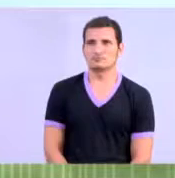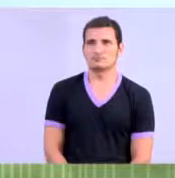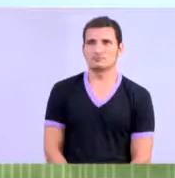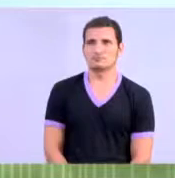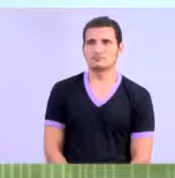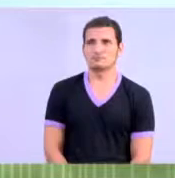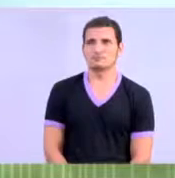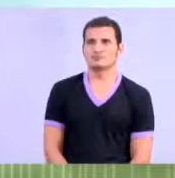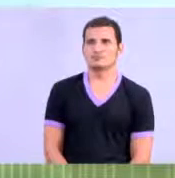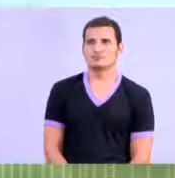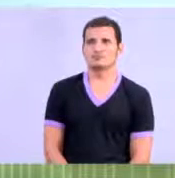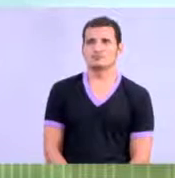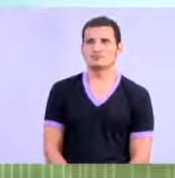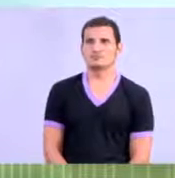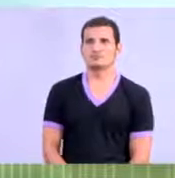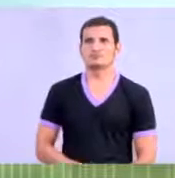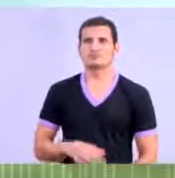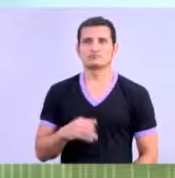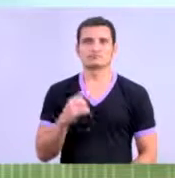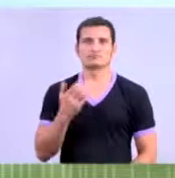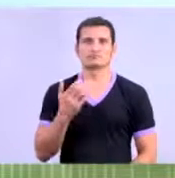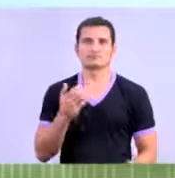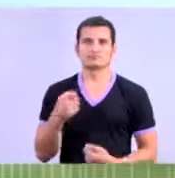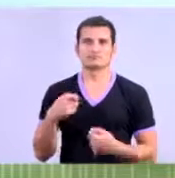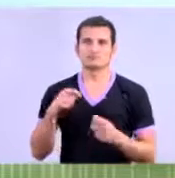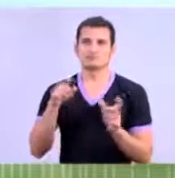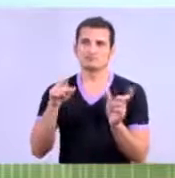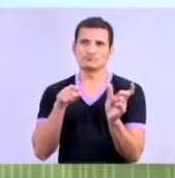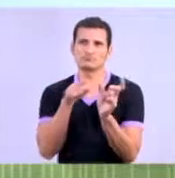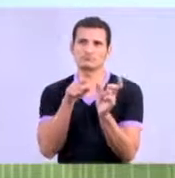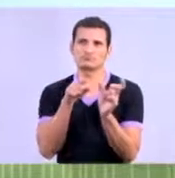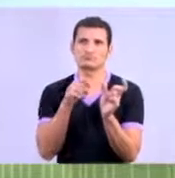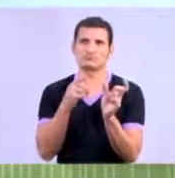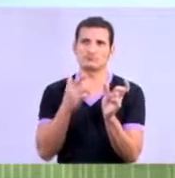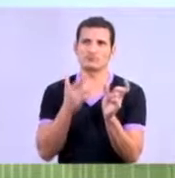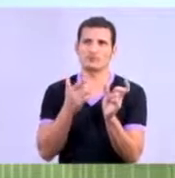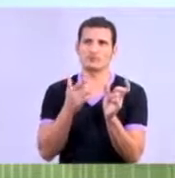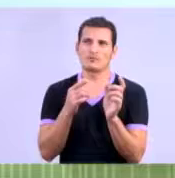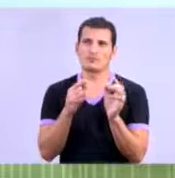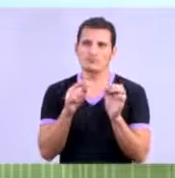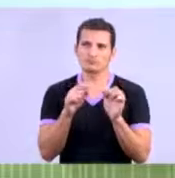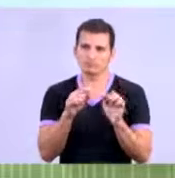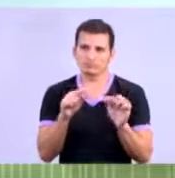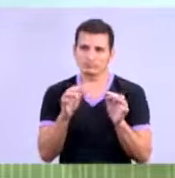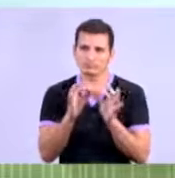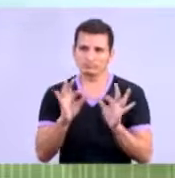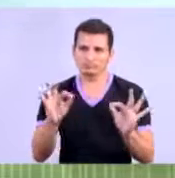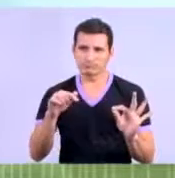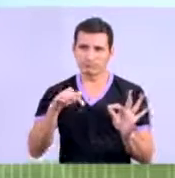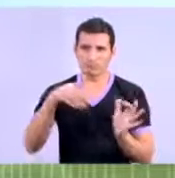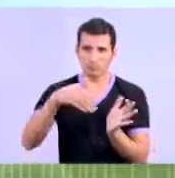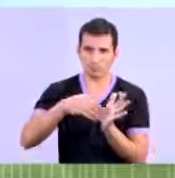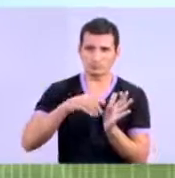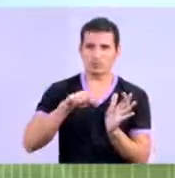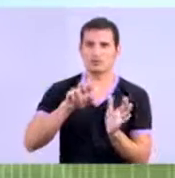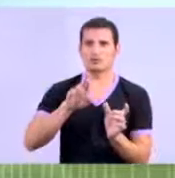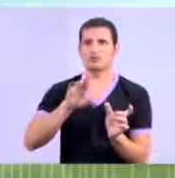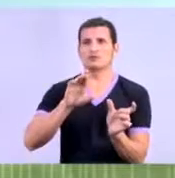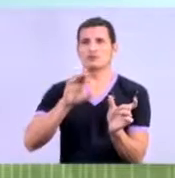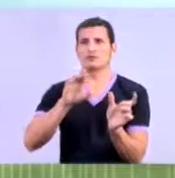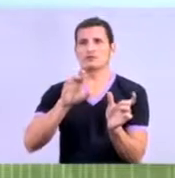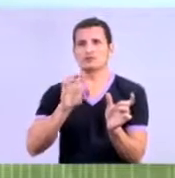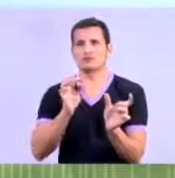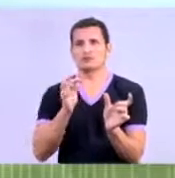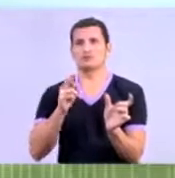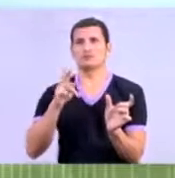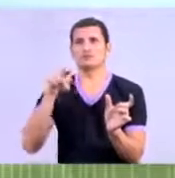false. Então eu sei que ele vai ter que me retornar alguma coisa. Então a última linha do meu método é o return alguma coisa. O